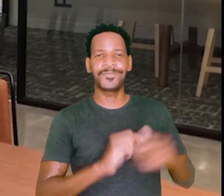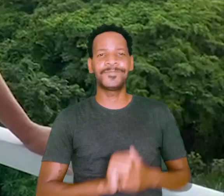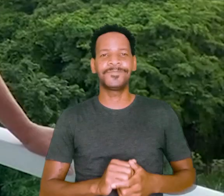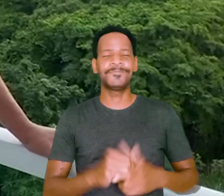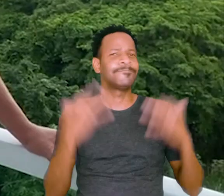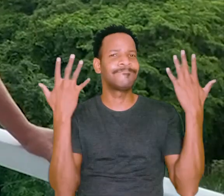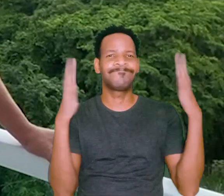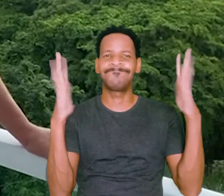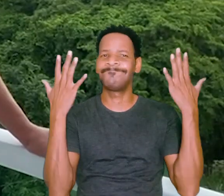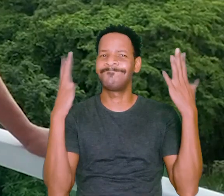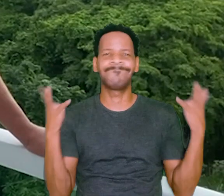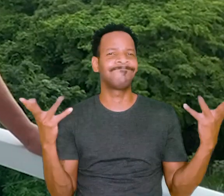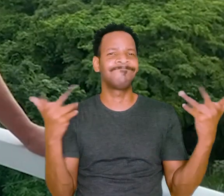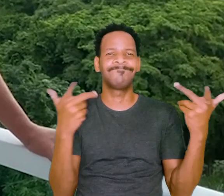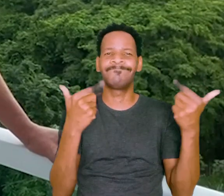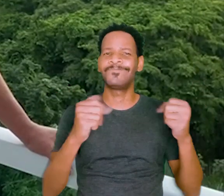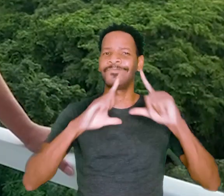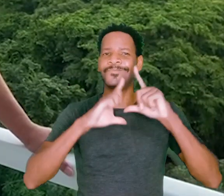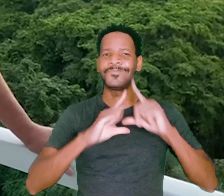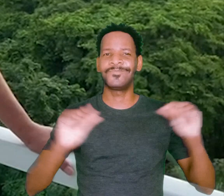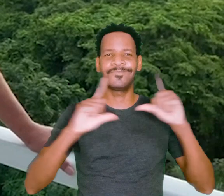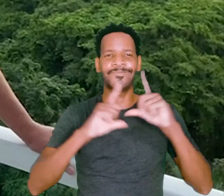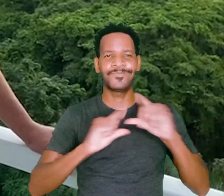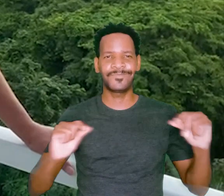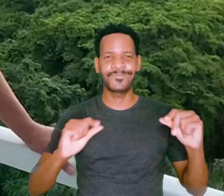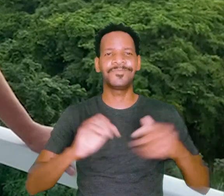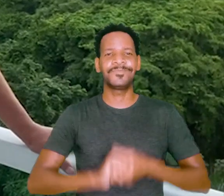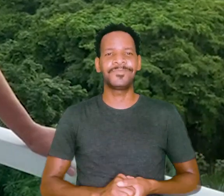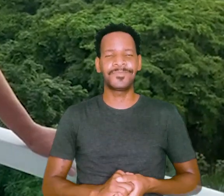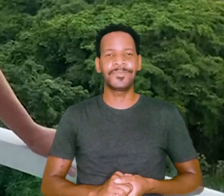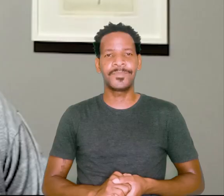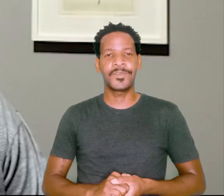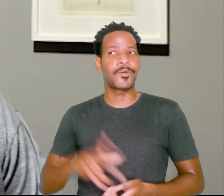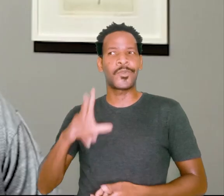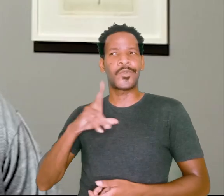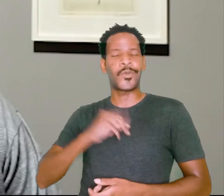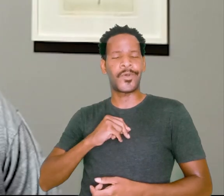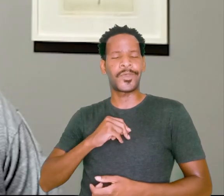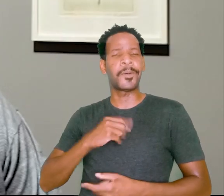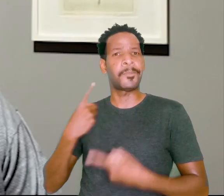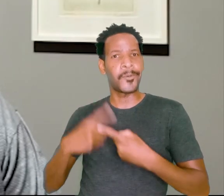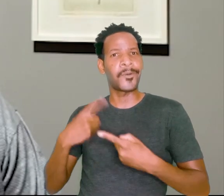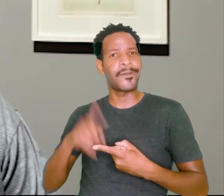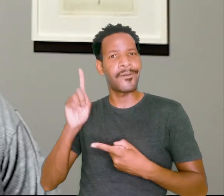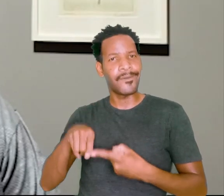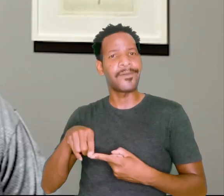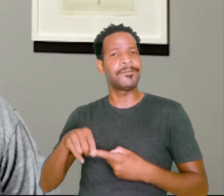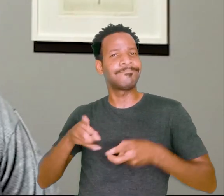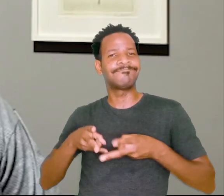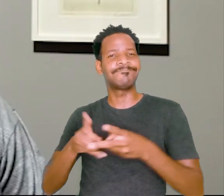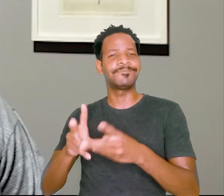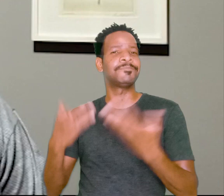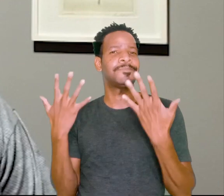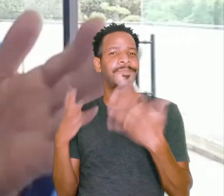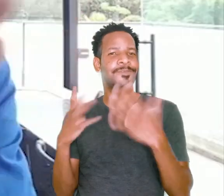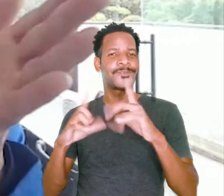UFJF. Parabéns, nossa querida Universidade Federal de Juiz de Fora. E eu digo nossa, porque é assim que eu a considerarei